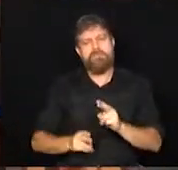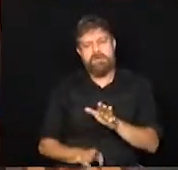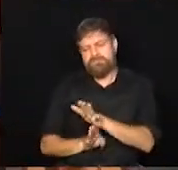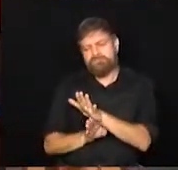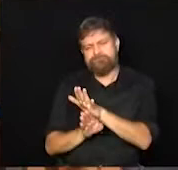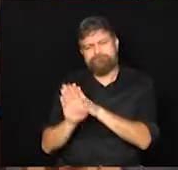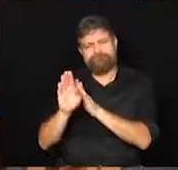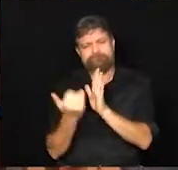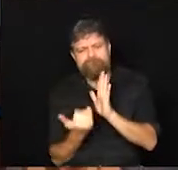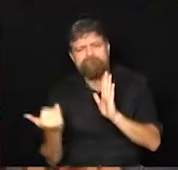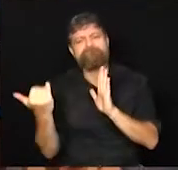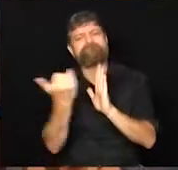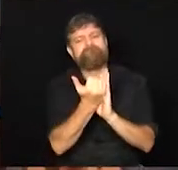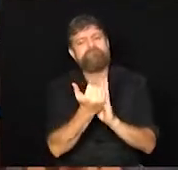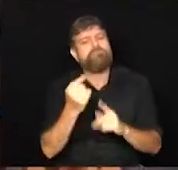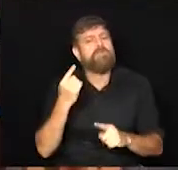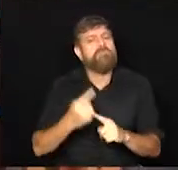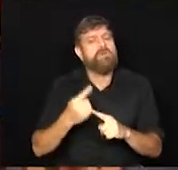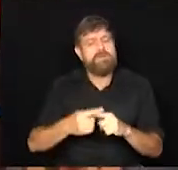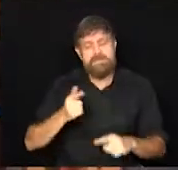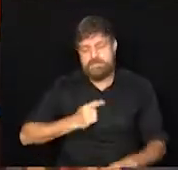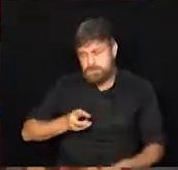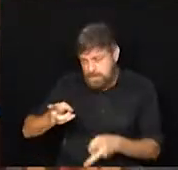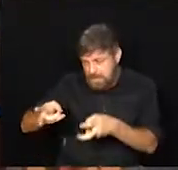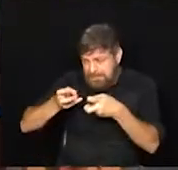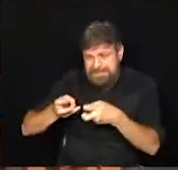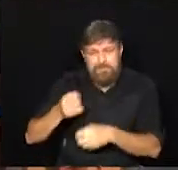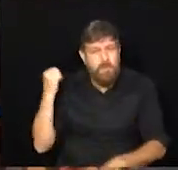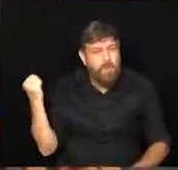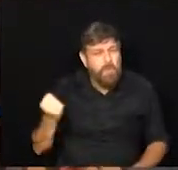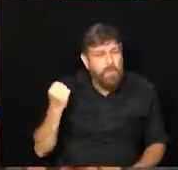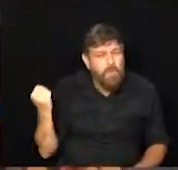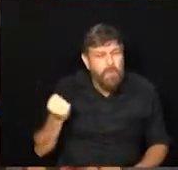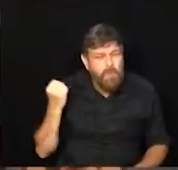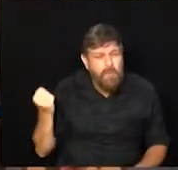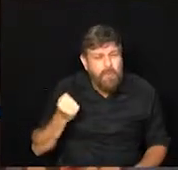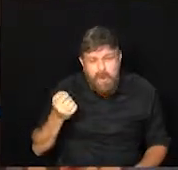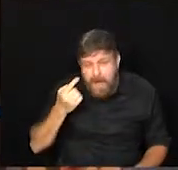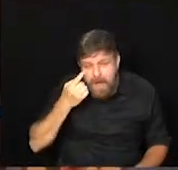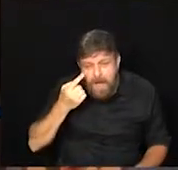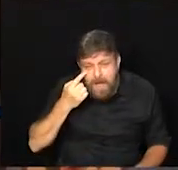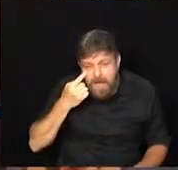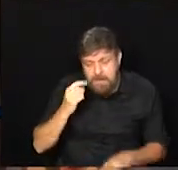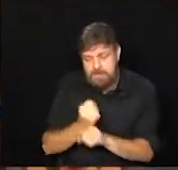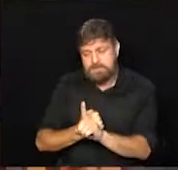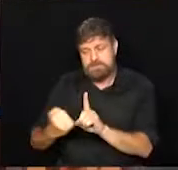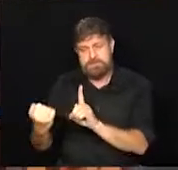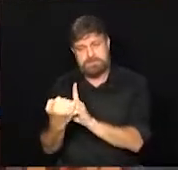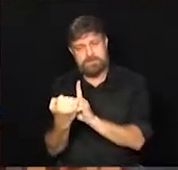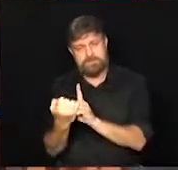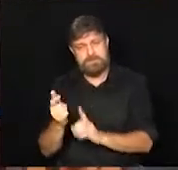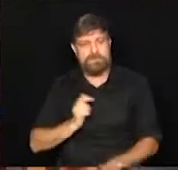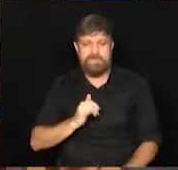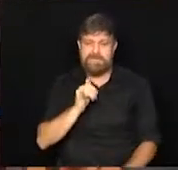gente continua vendo aí situações gravíssimas, né, na nossa sociedade, exemplos assim terríveis